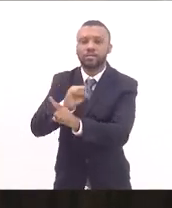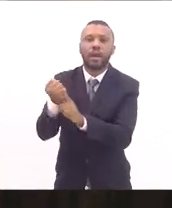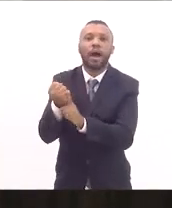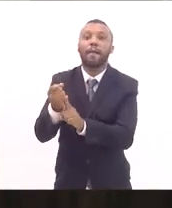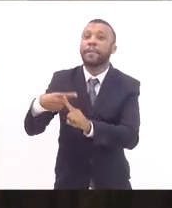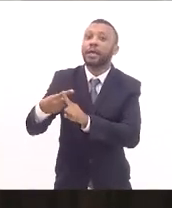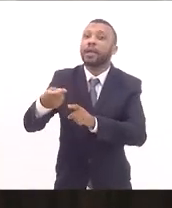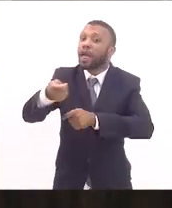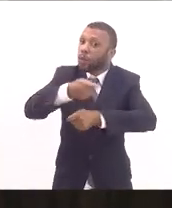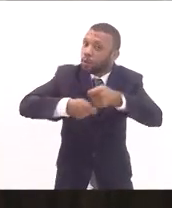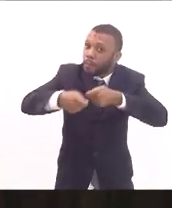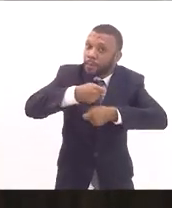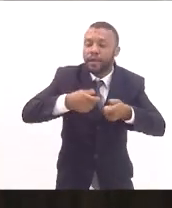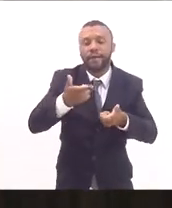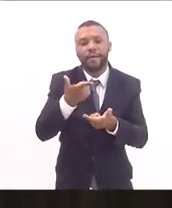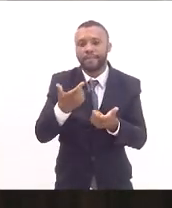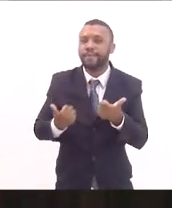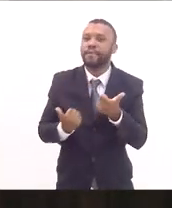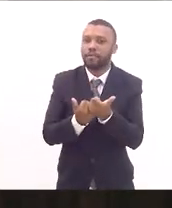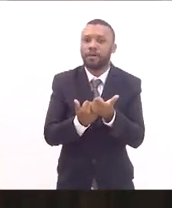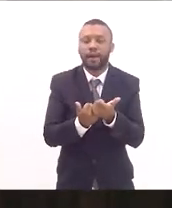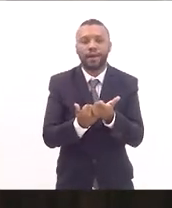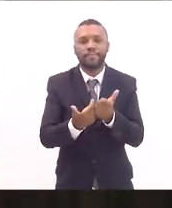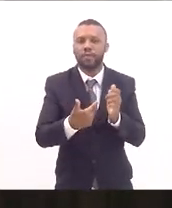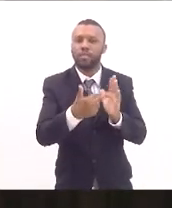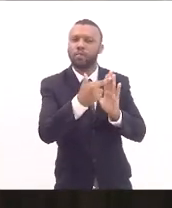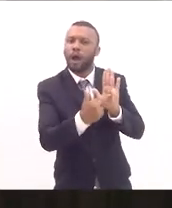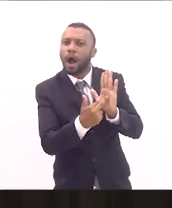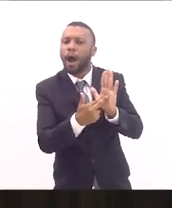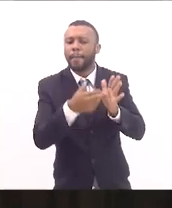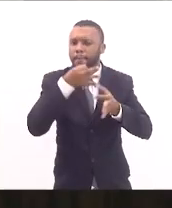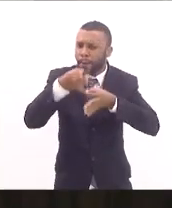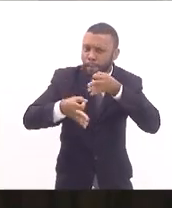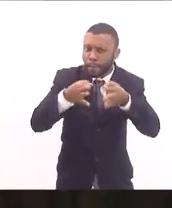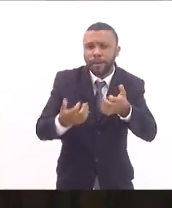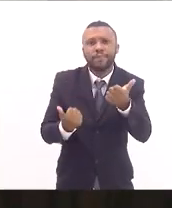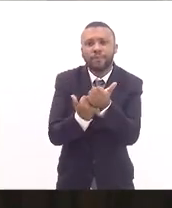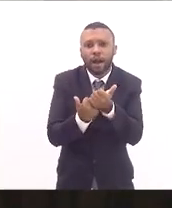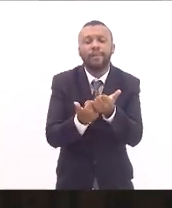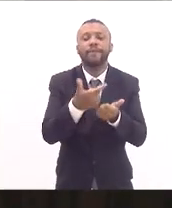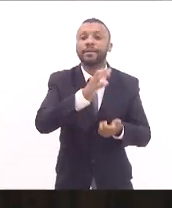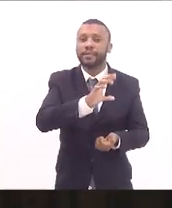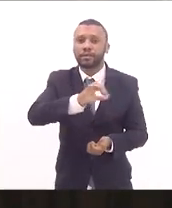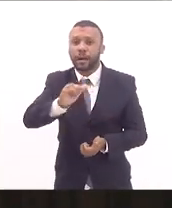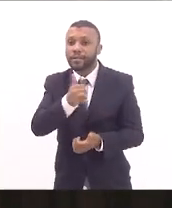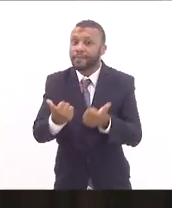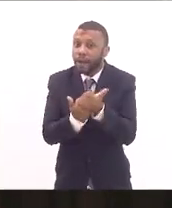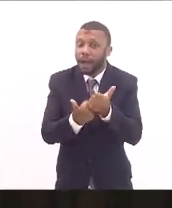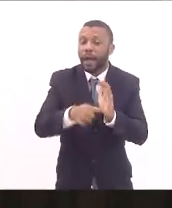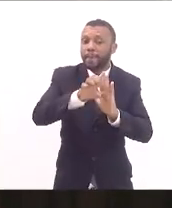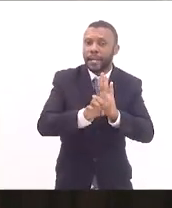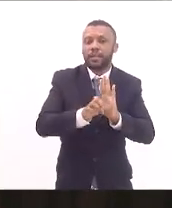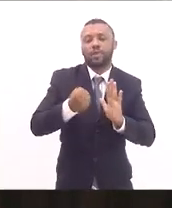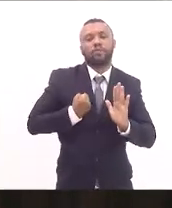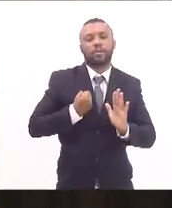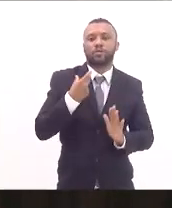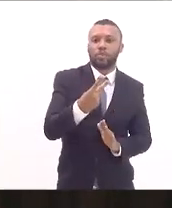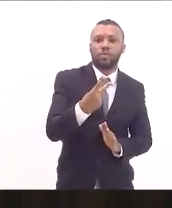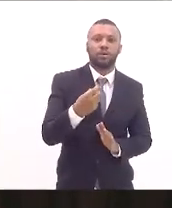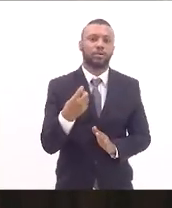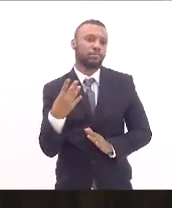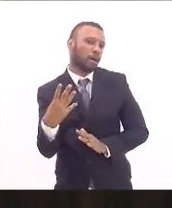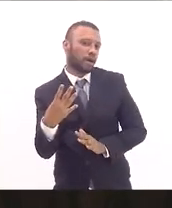favorável novos pareceres as emendas de plenário uma das comissões de condição Justiça favorável emendar número 2 e 4